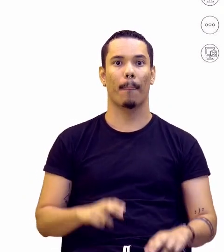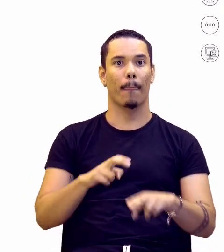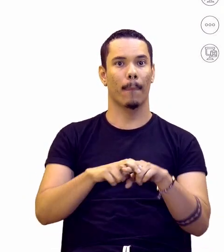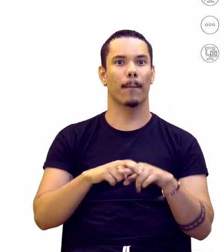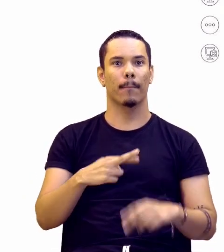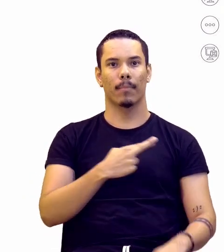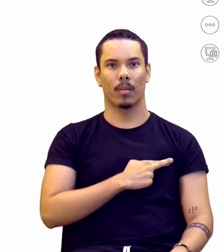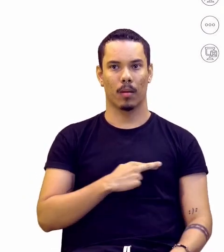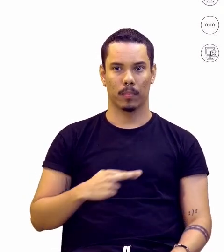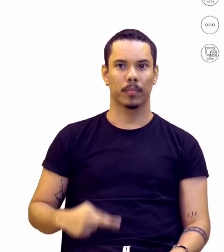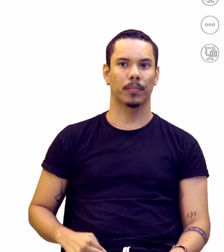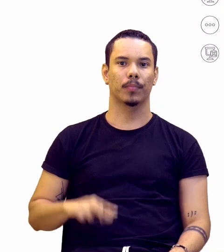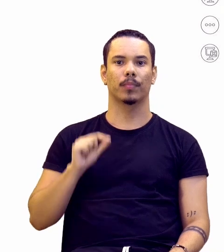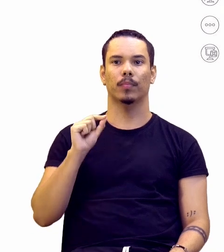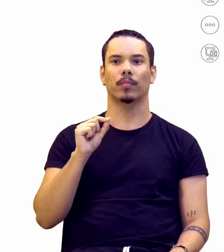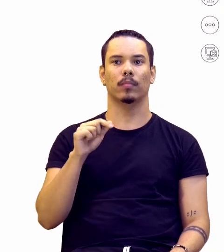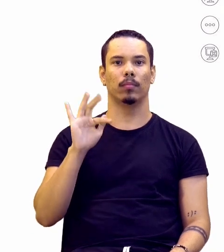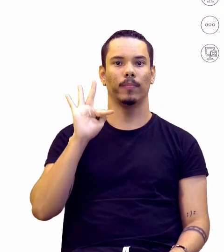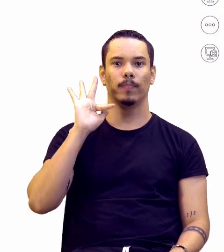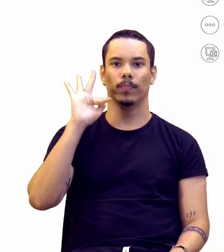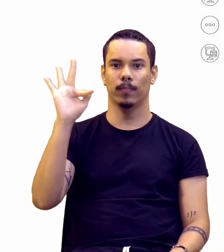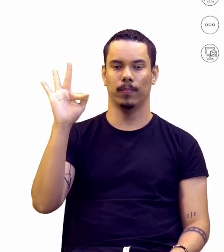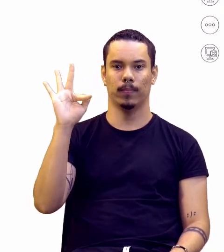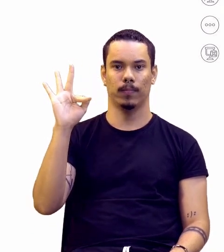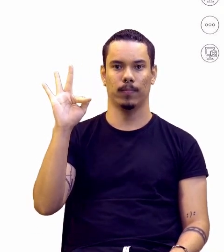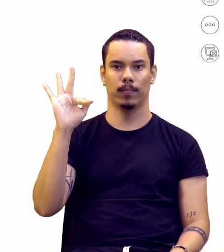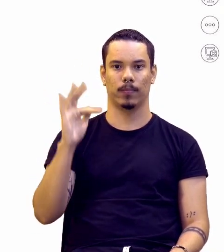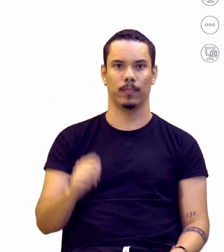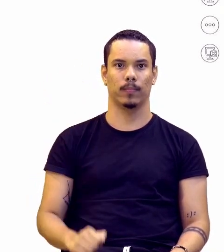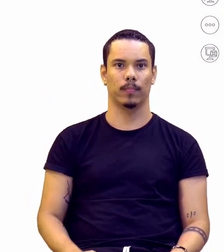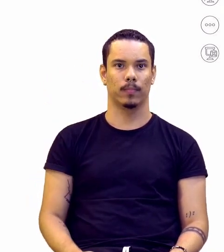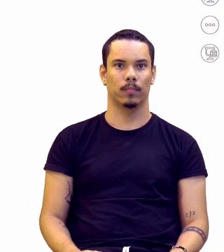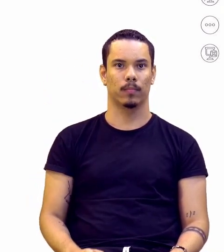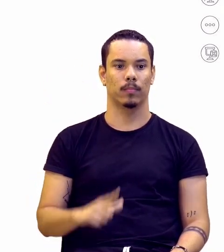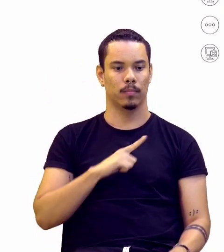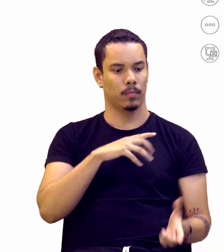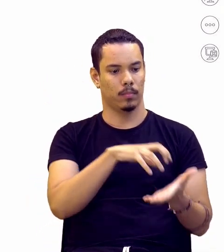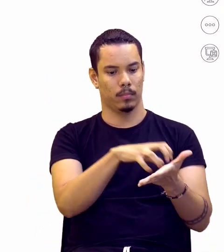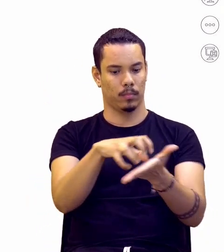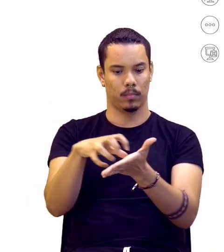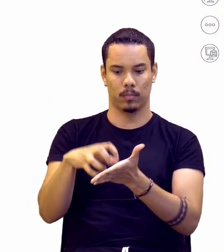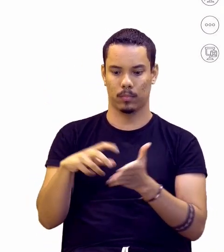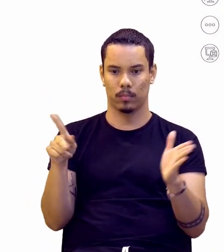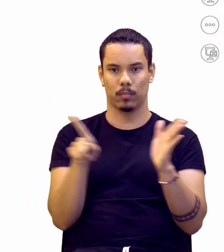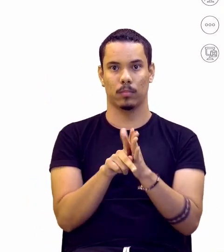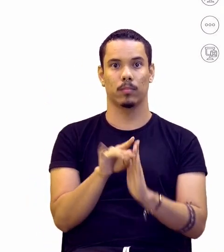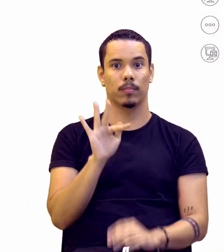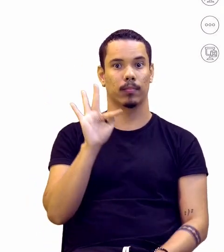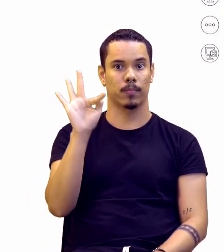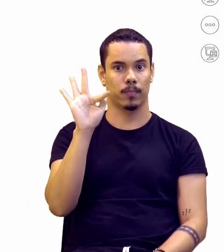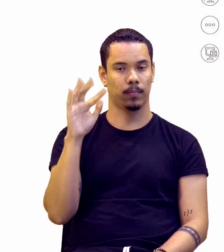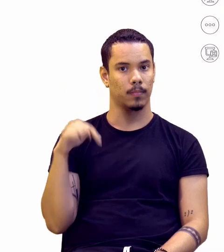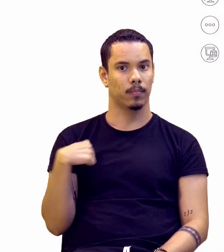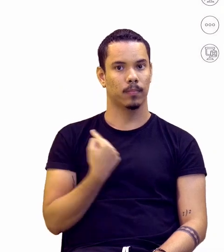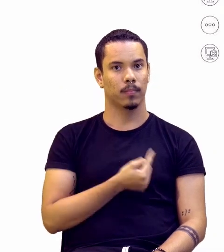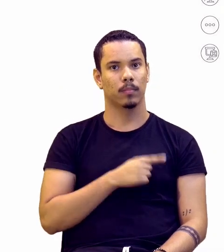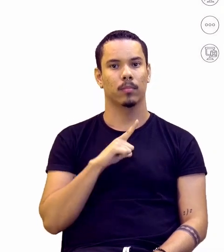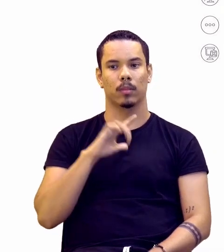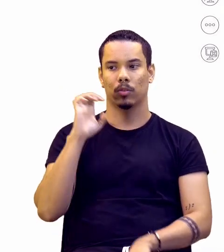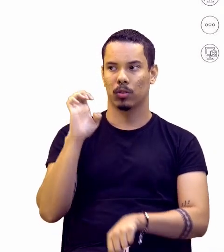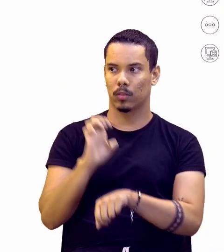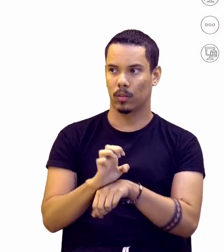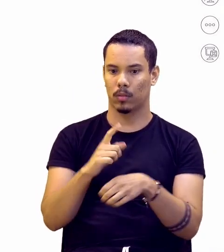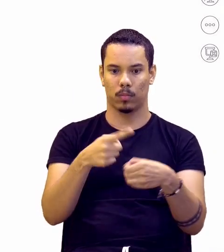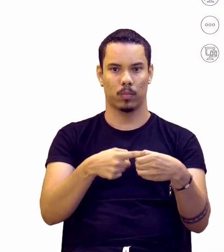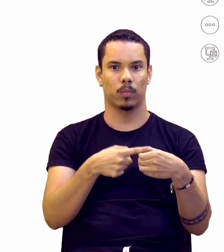uma república federativa. São unidades da federação. E nós temos estados e